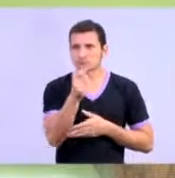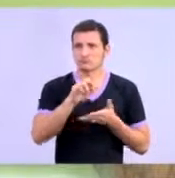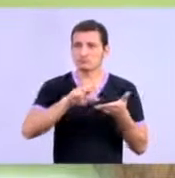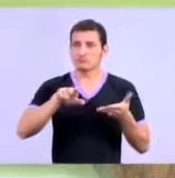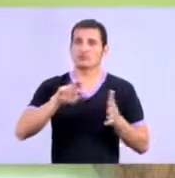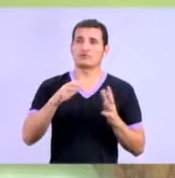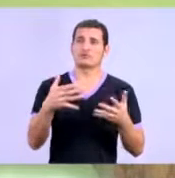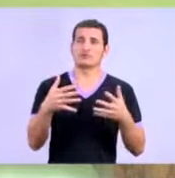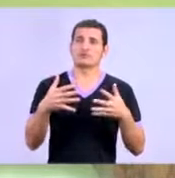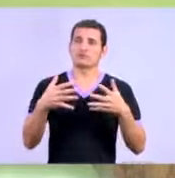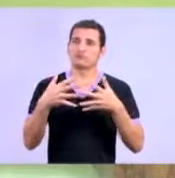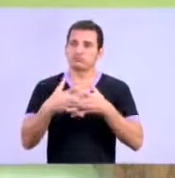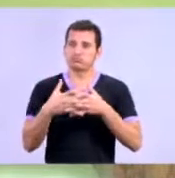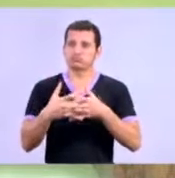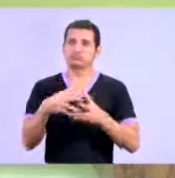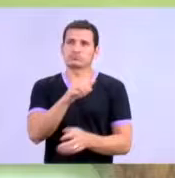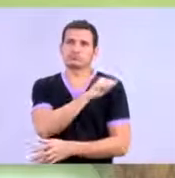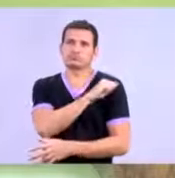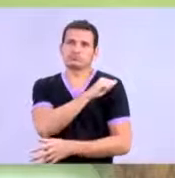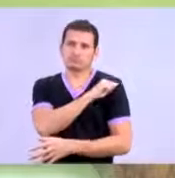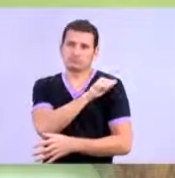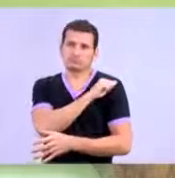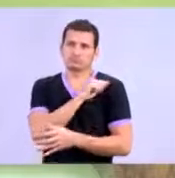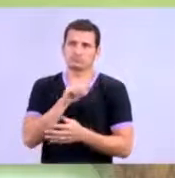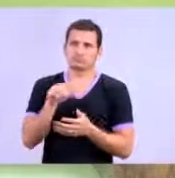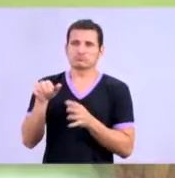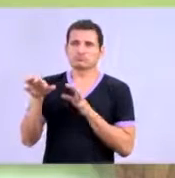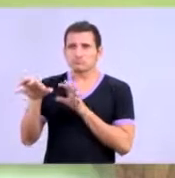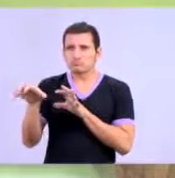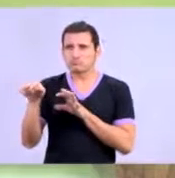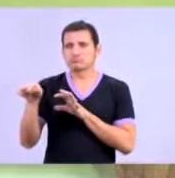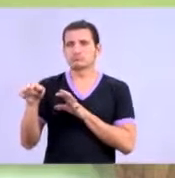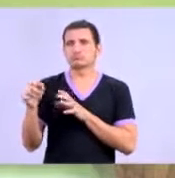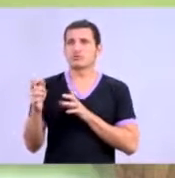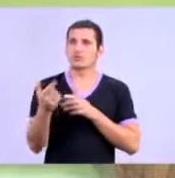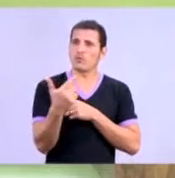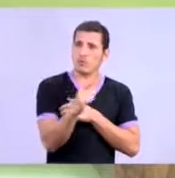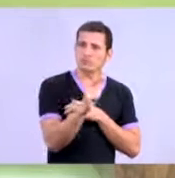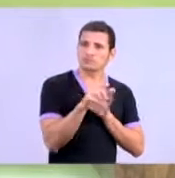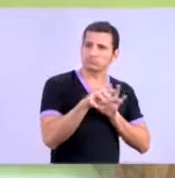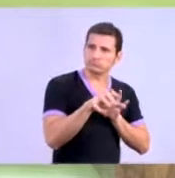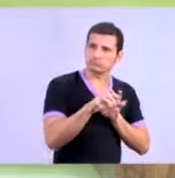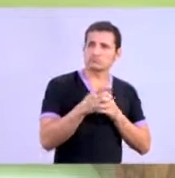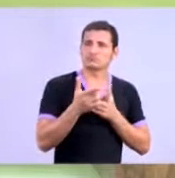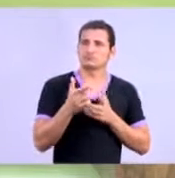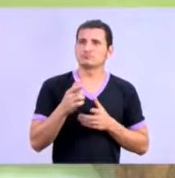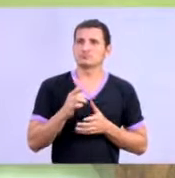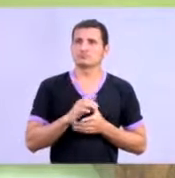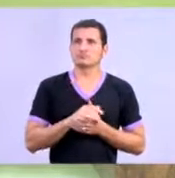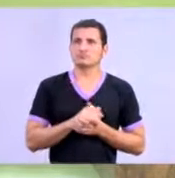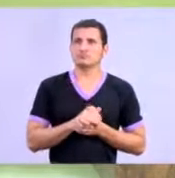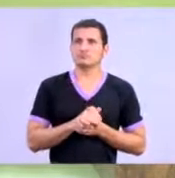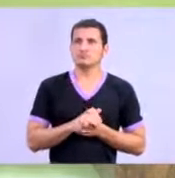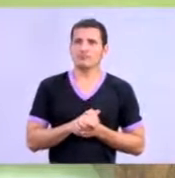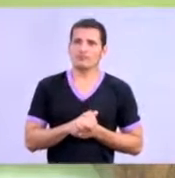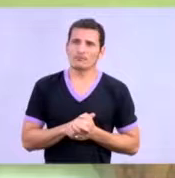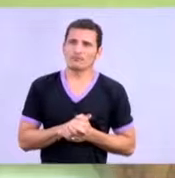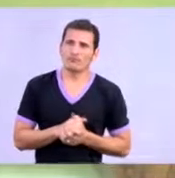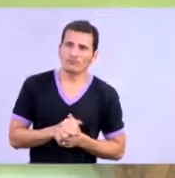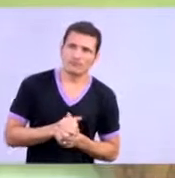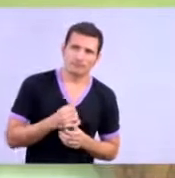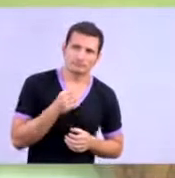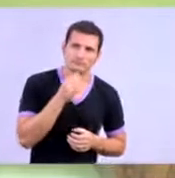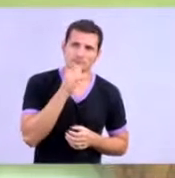características de um elemento com características de outro. Normalmente, pessoal, quando vocês